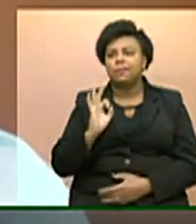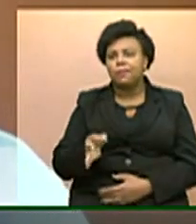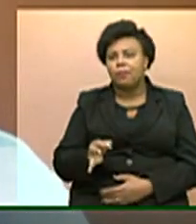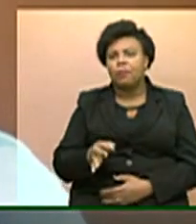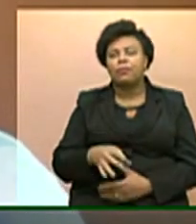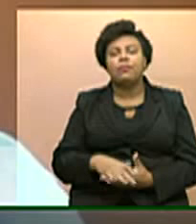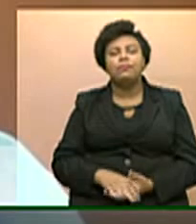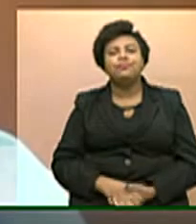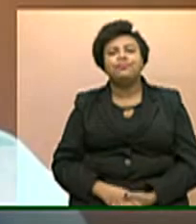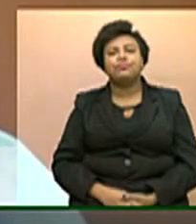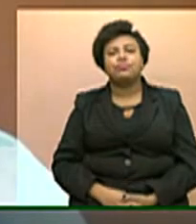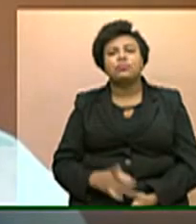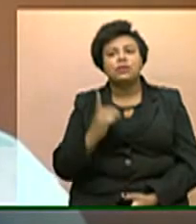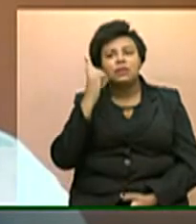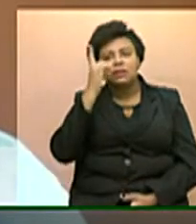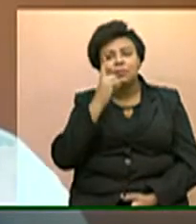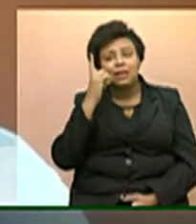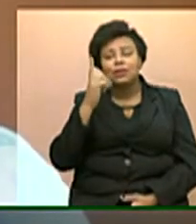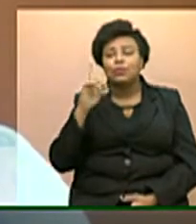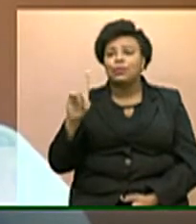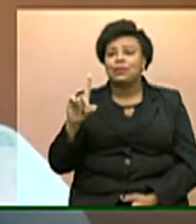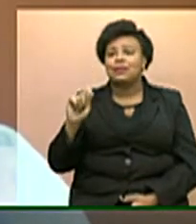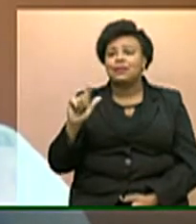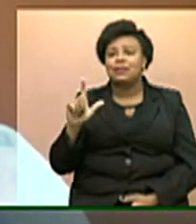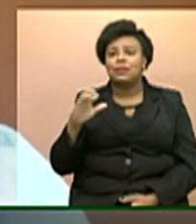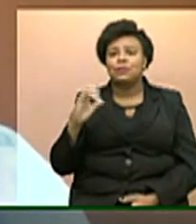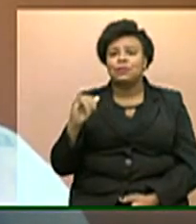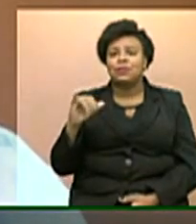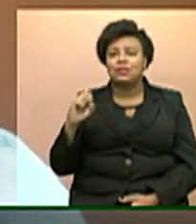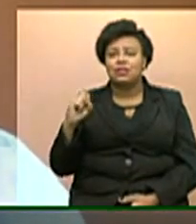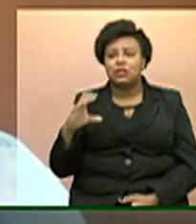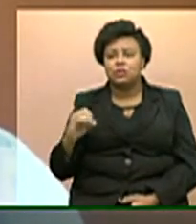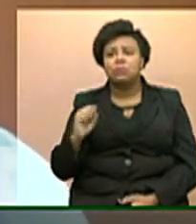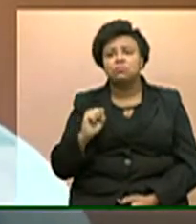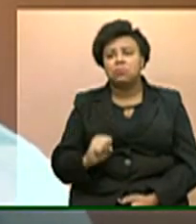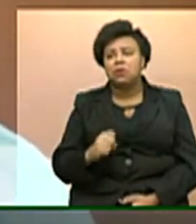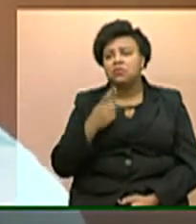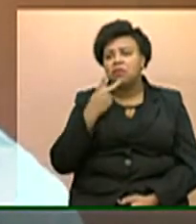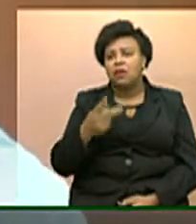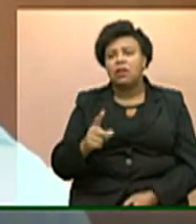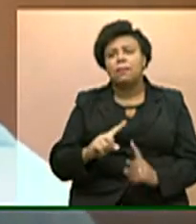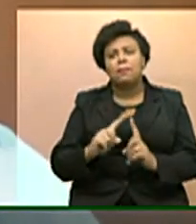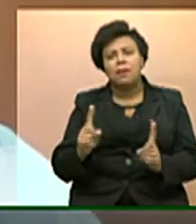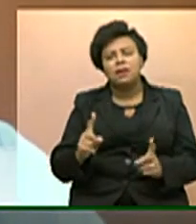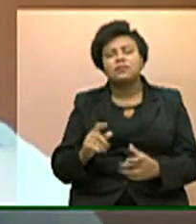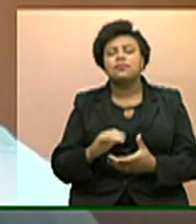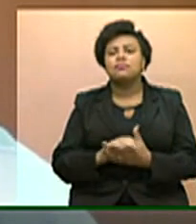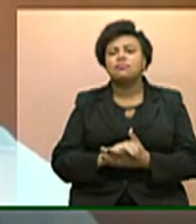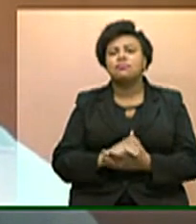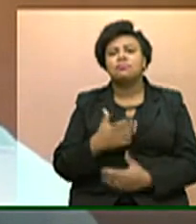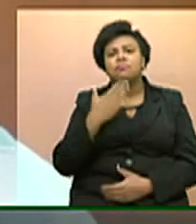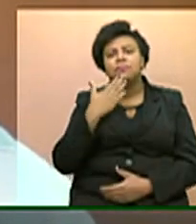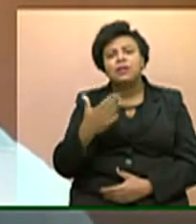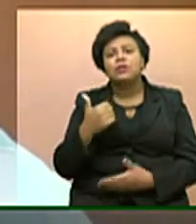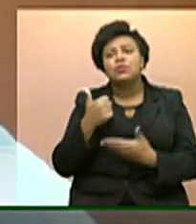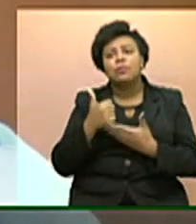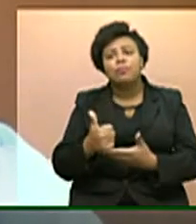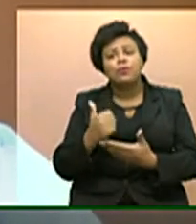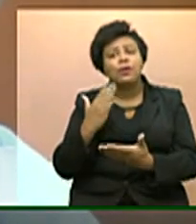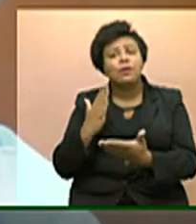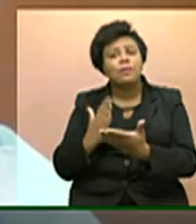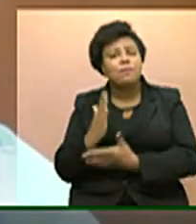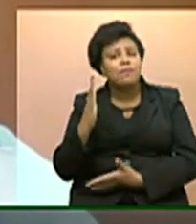certeza. Nosso deputado Alcísio Oliveira, ali da nossa bancada, certamente pode se manifestar também, mas de nossa parte peço apoio para